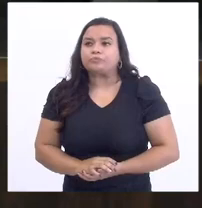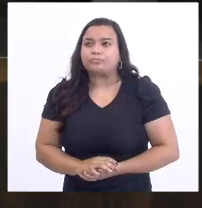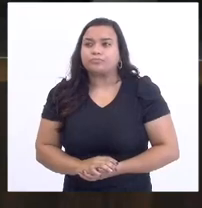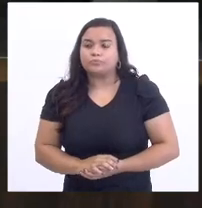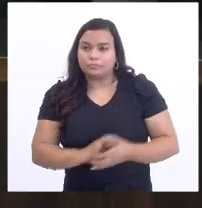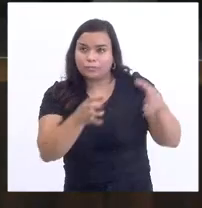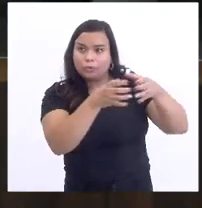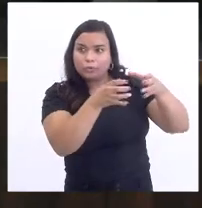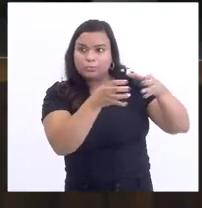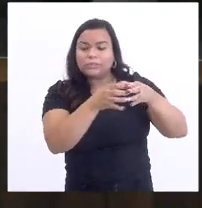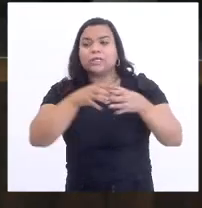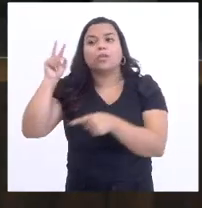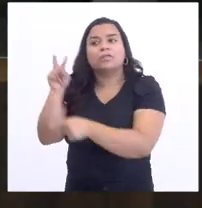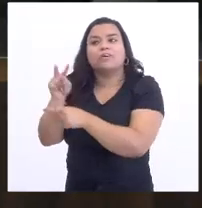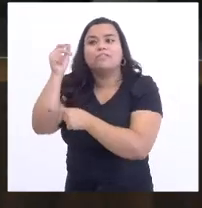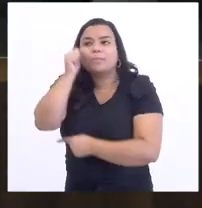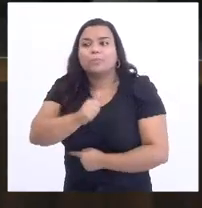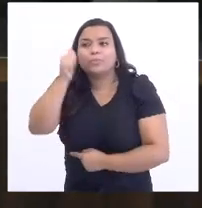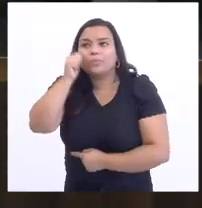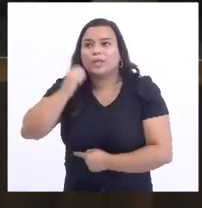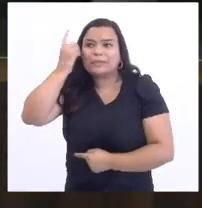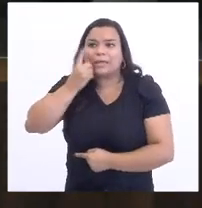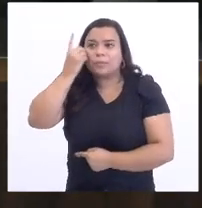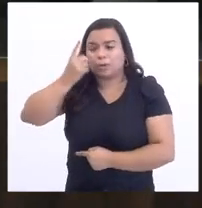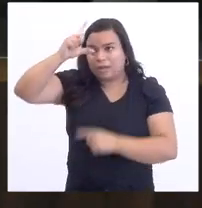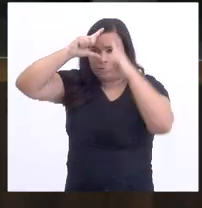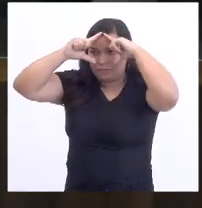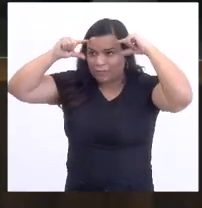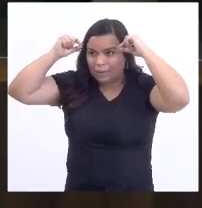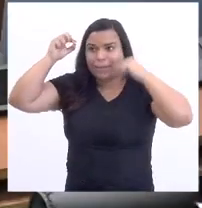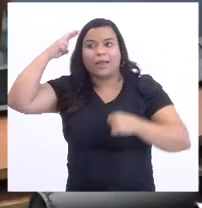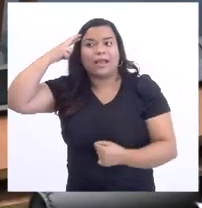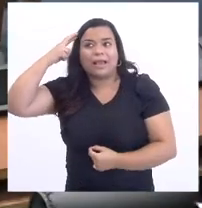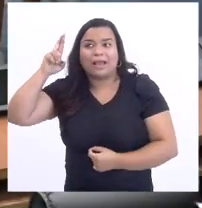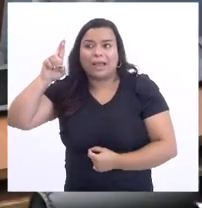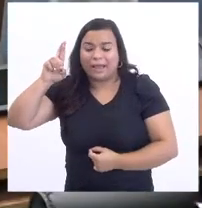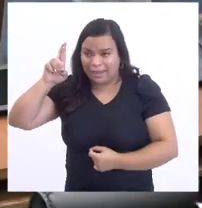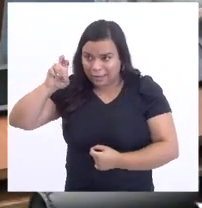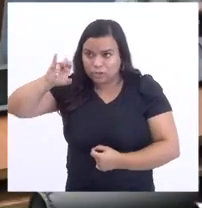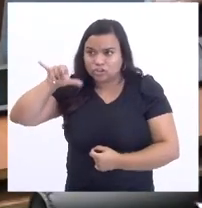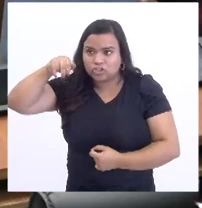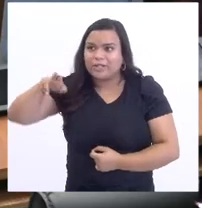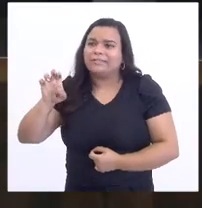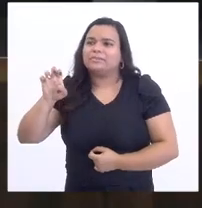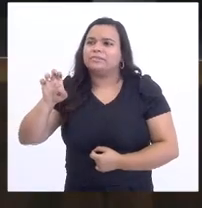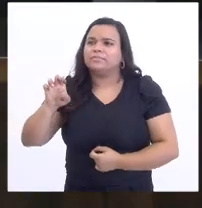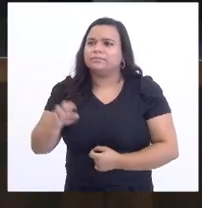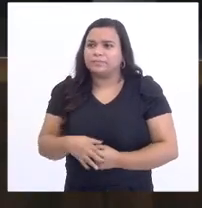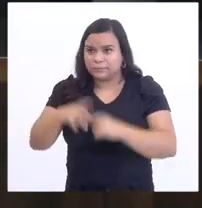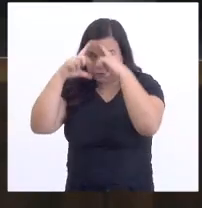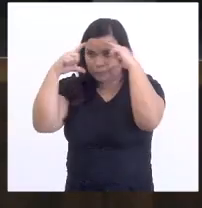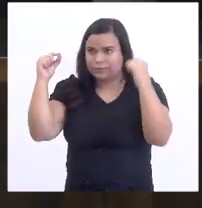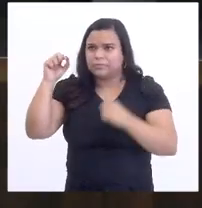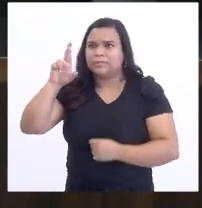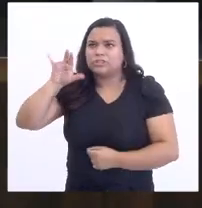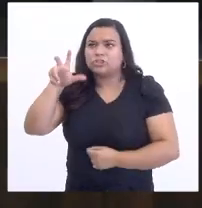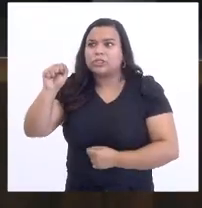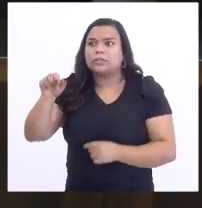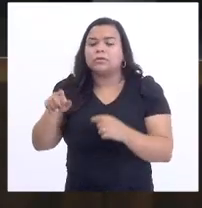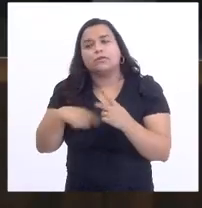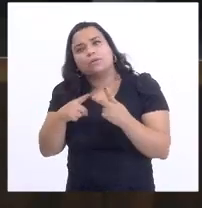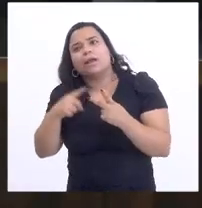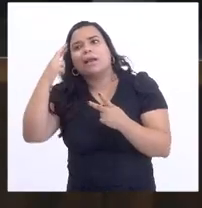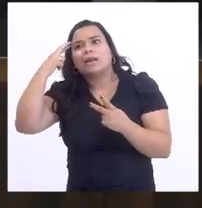Pela Comissão de Defesa da Mulher, deputada enfermeira Rejane. Deputada enfermeira Rejane. Deputada Renata